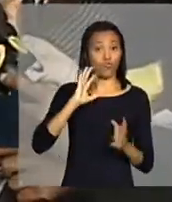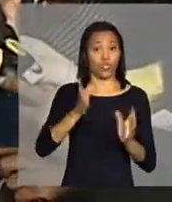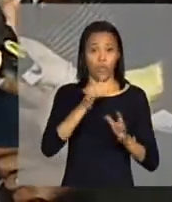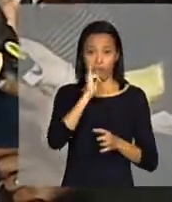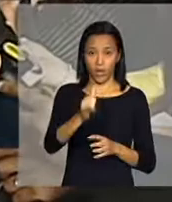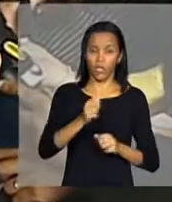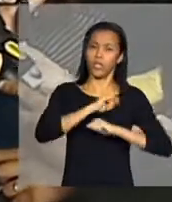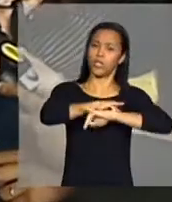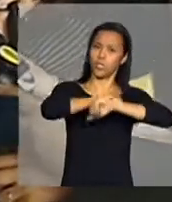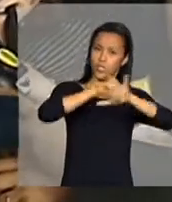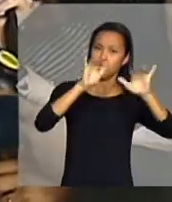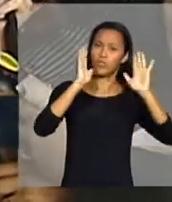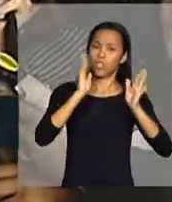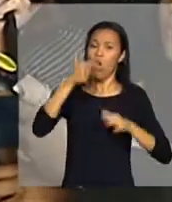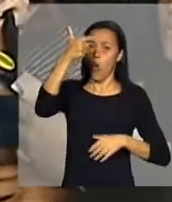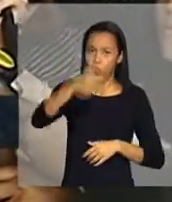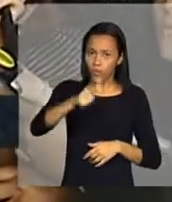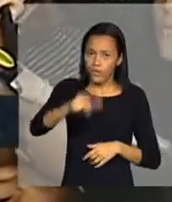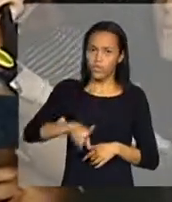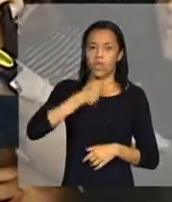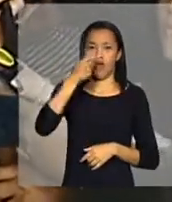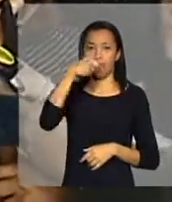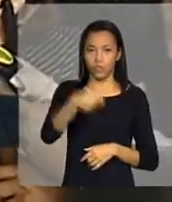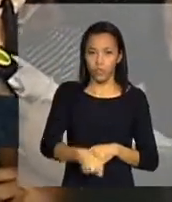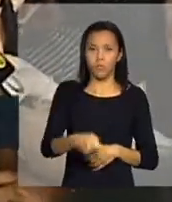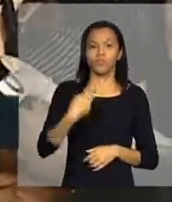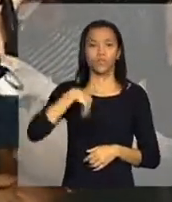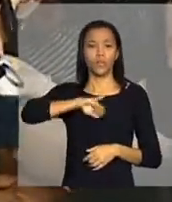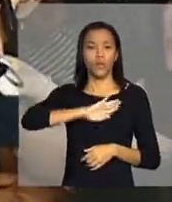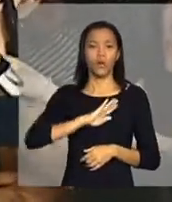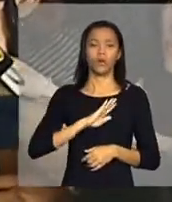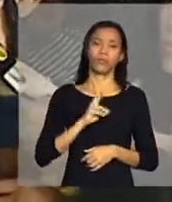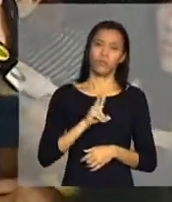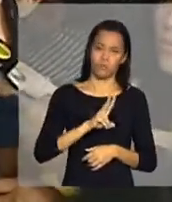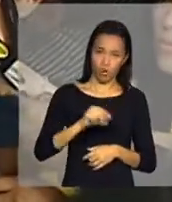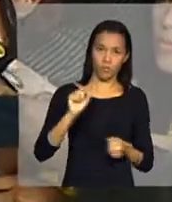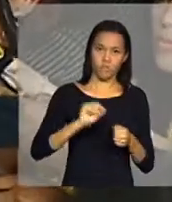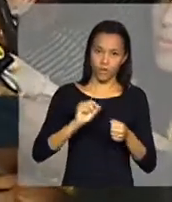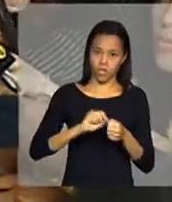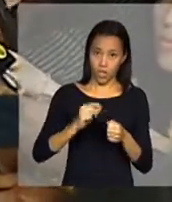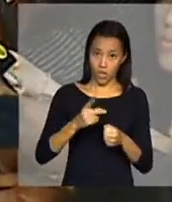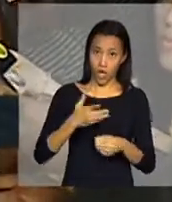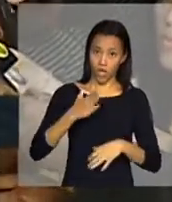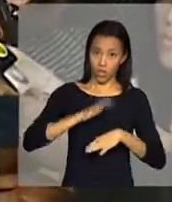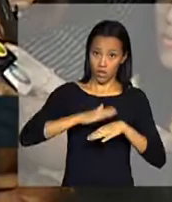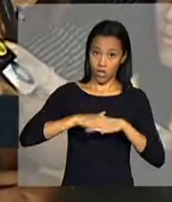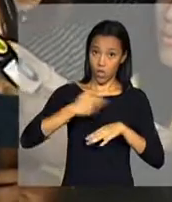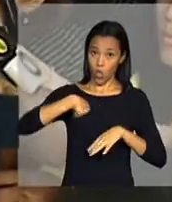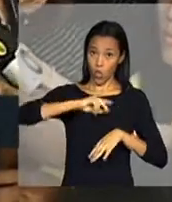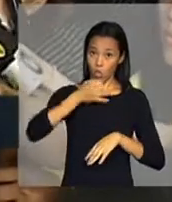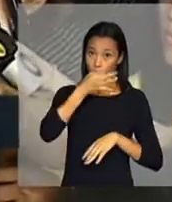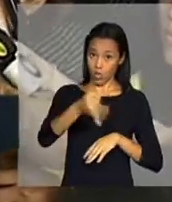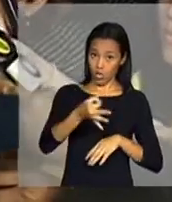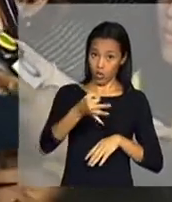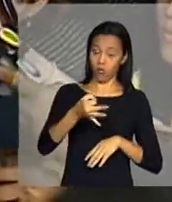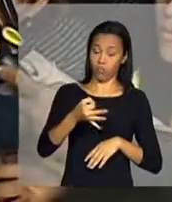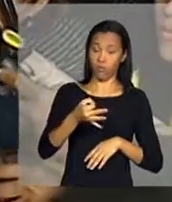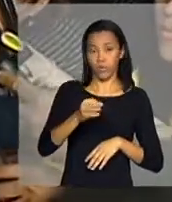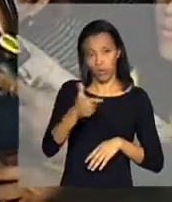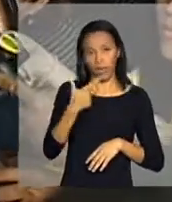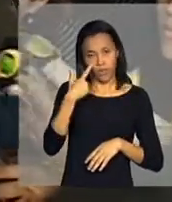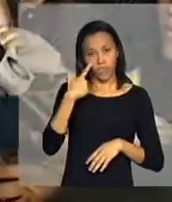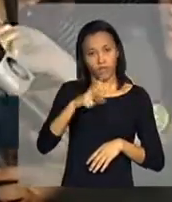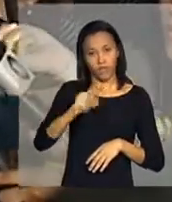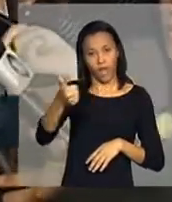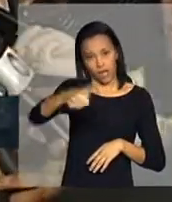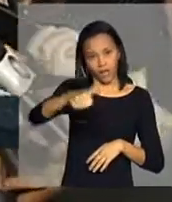manifestei publicamente, reitero agora, e produziremos a nossa posição em relação ao governo, que, claro, analisará